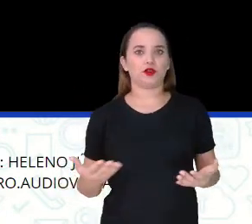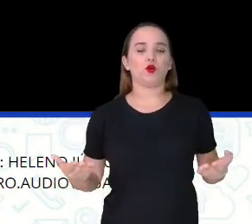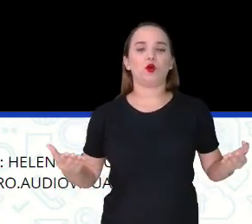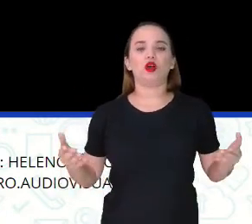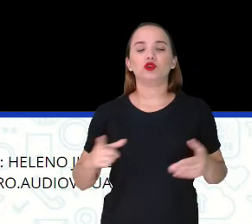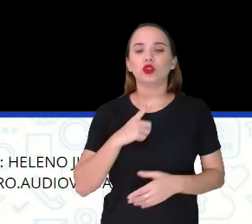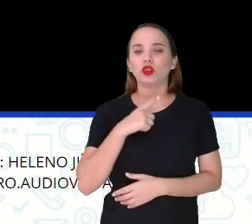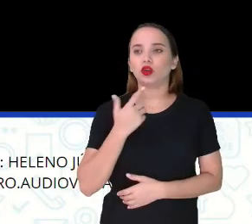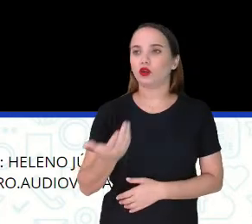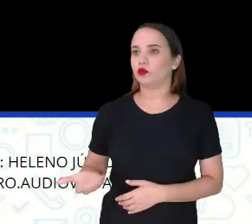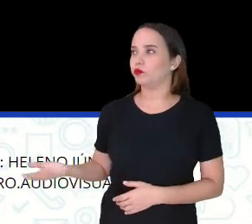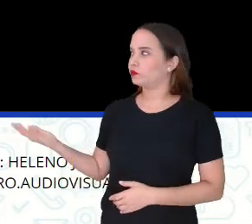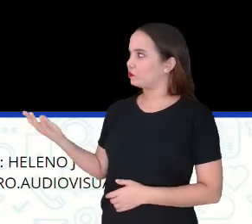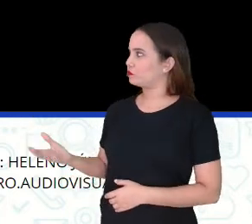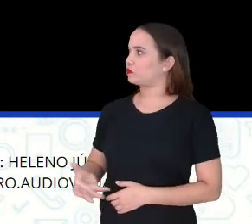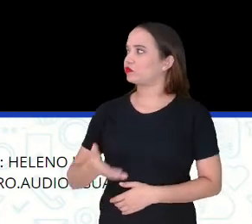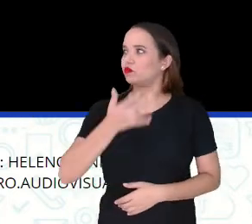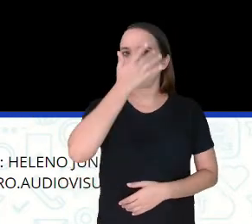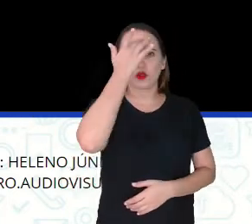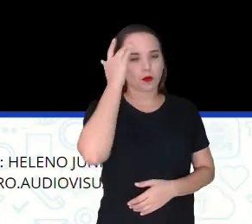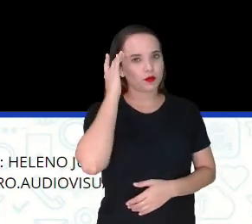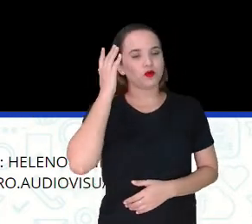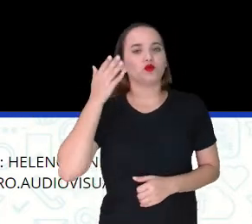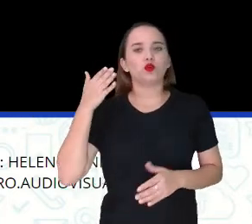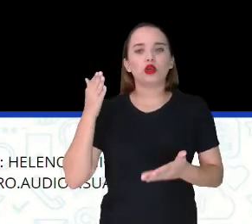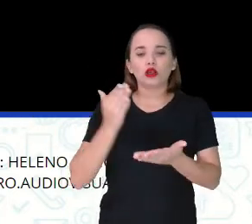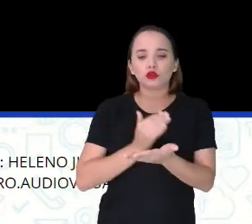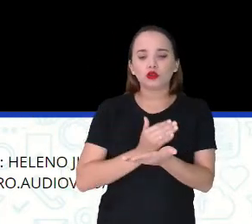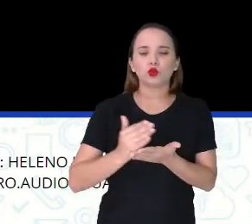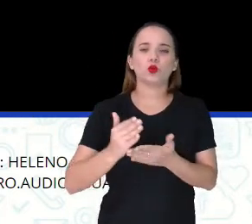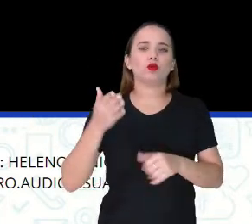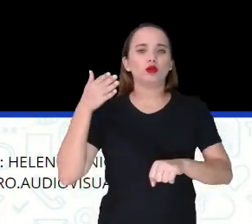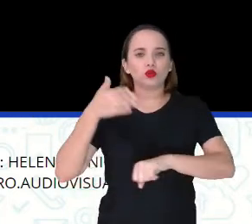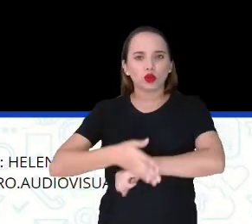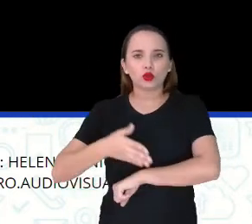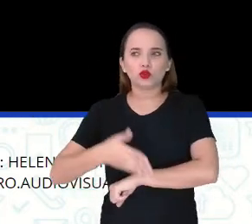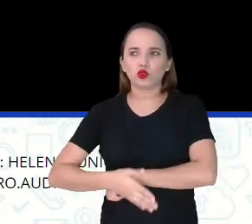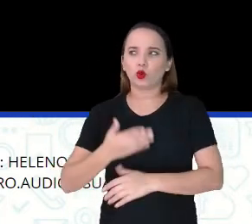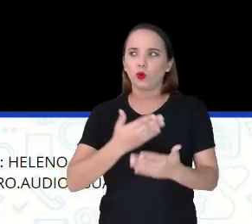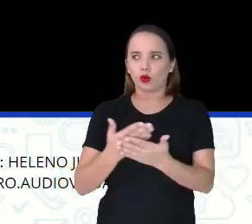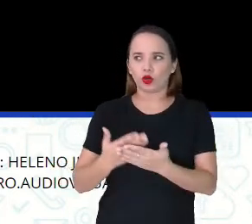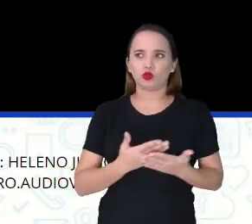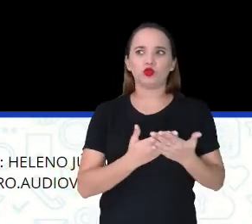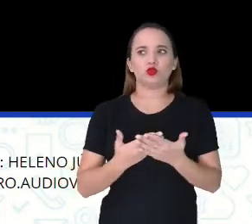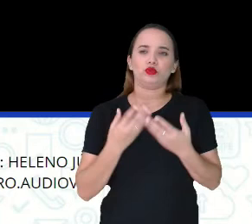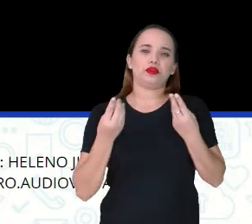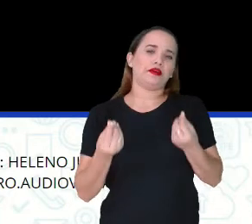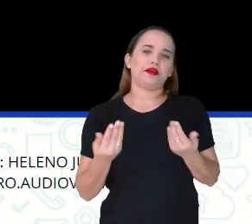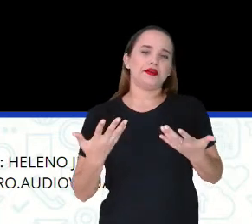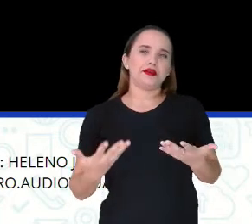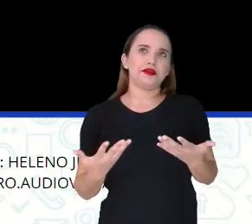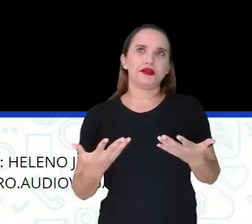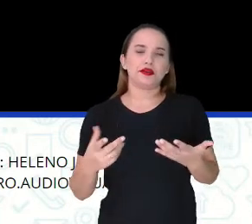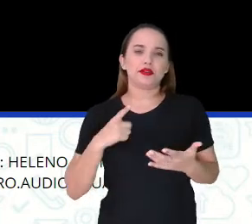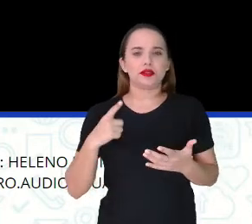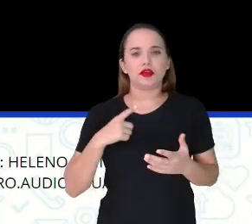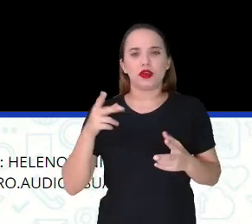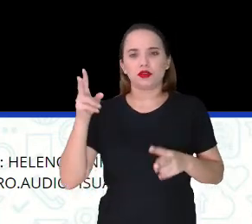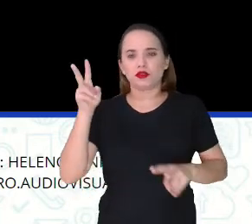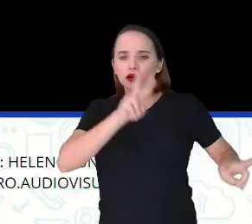tem aí um cara que chegou para estudar e ter essa